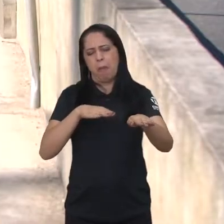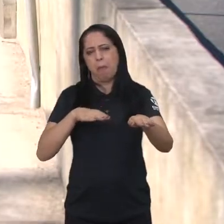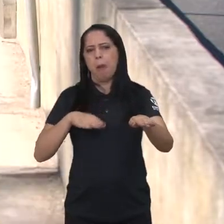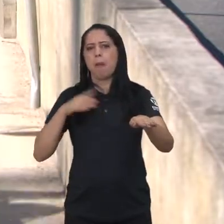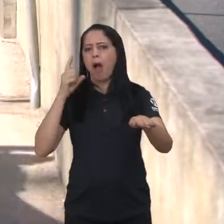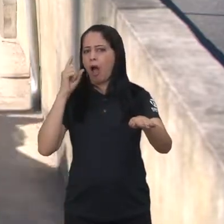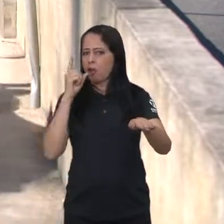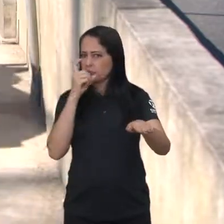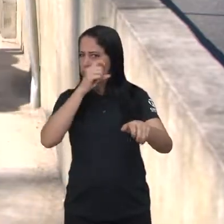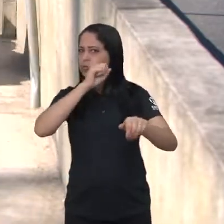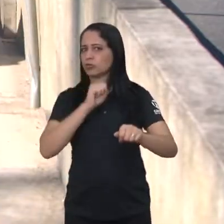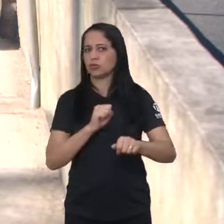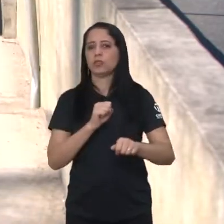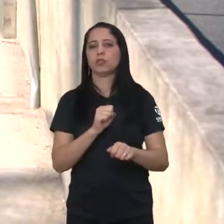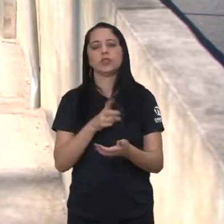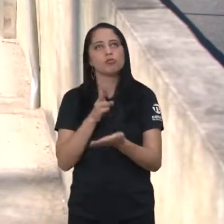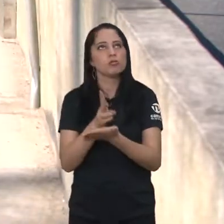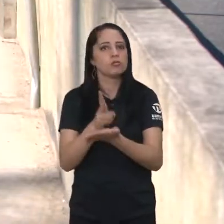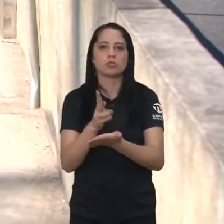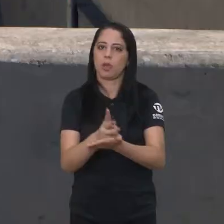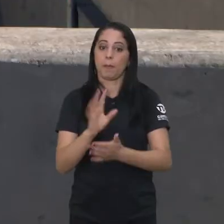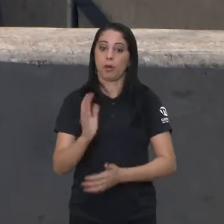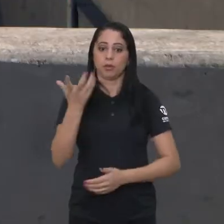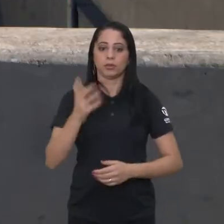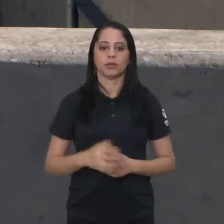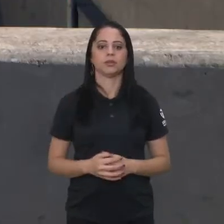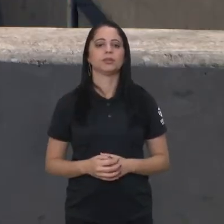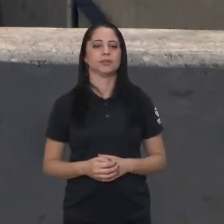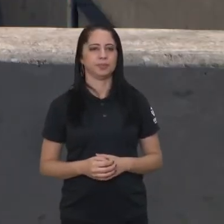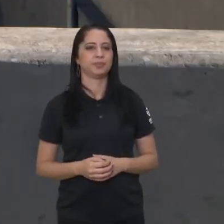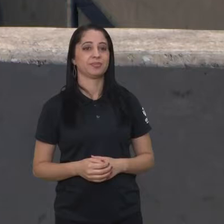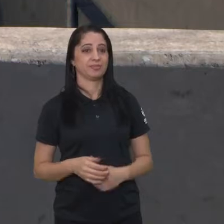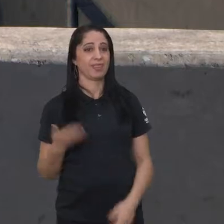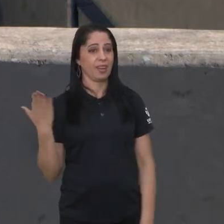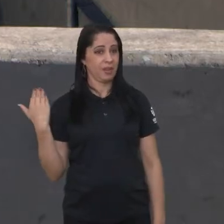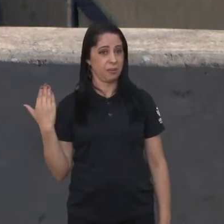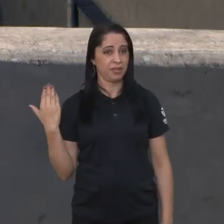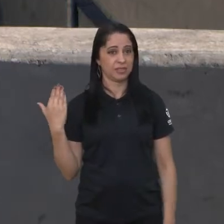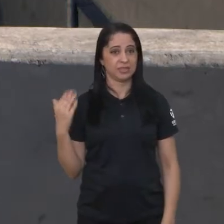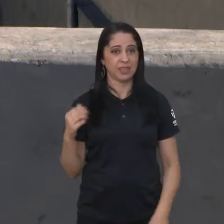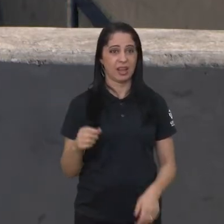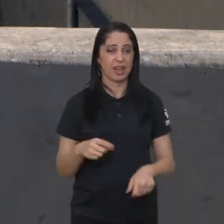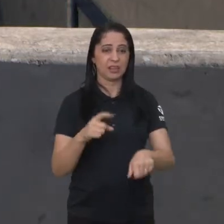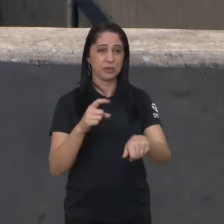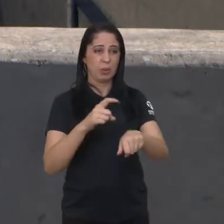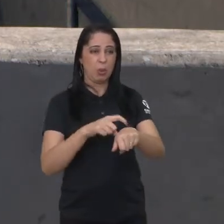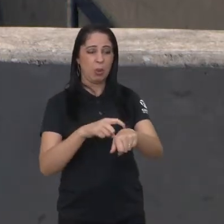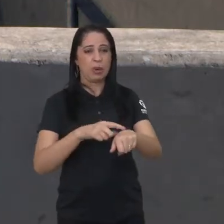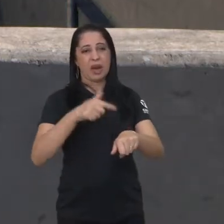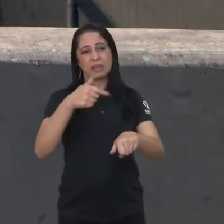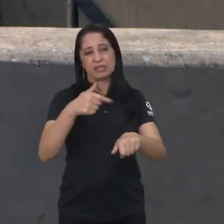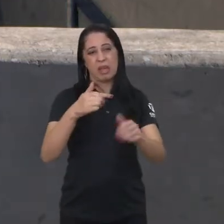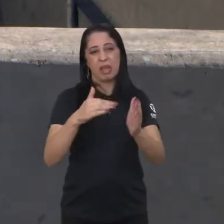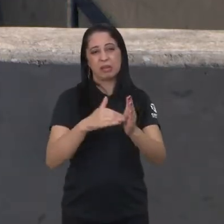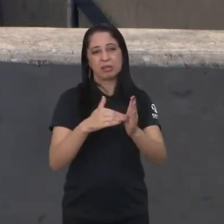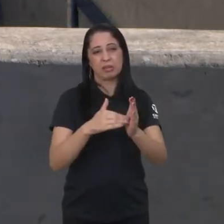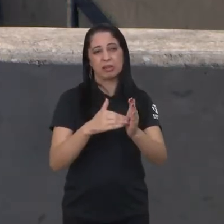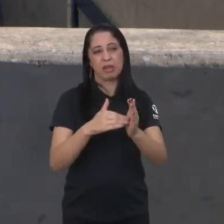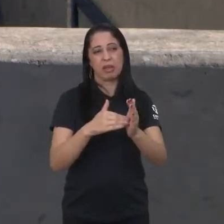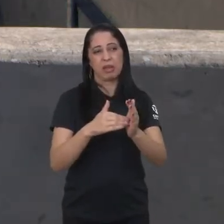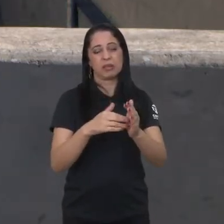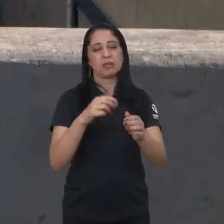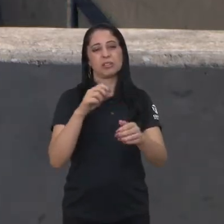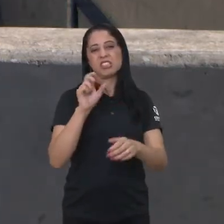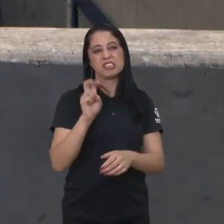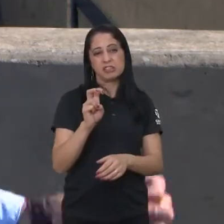veículos e os engarrafamentos eram constantes. O trânsito aqui, no horário de pico, que seria das 5 até 7 horas, a